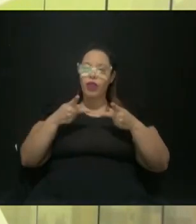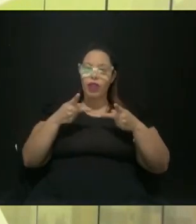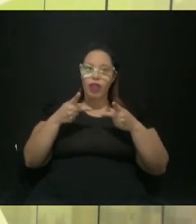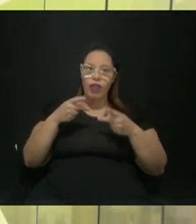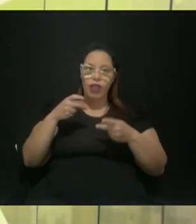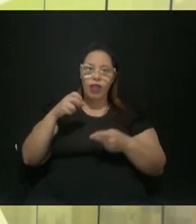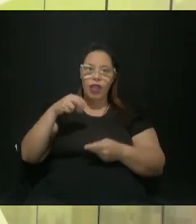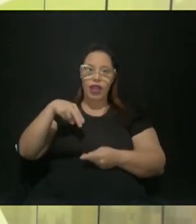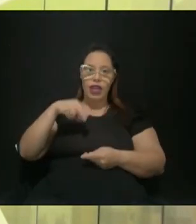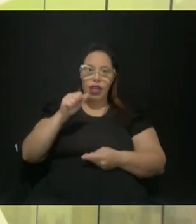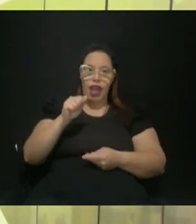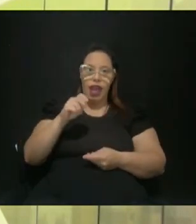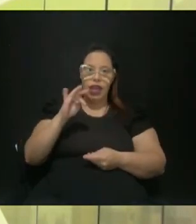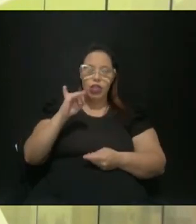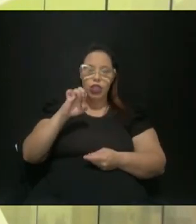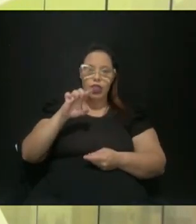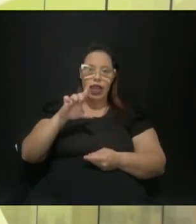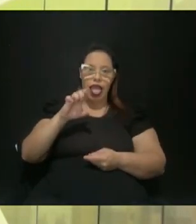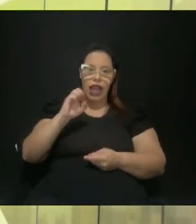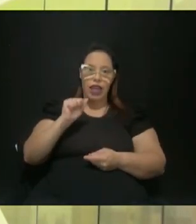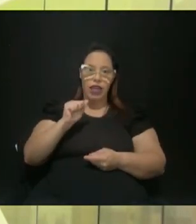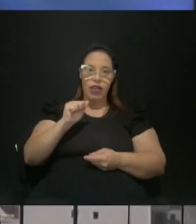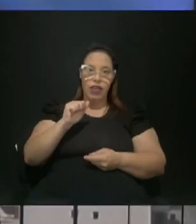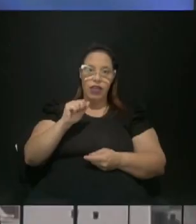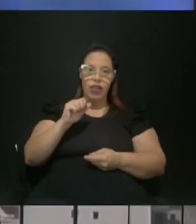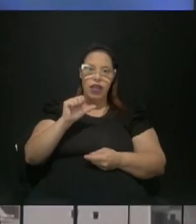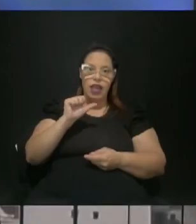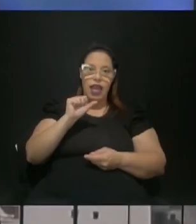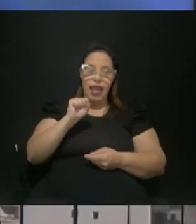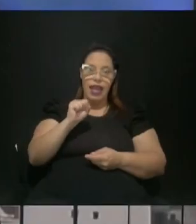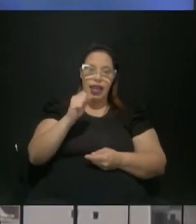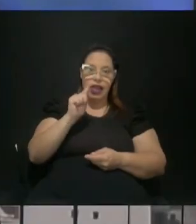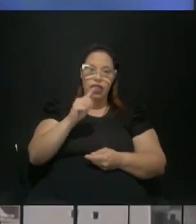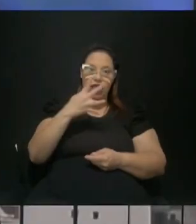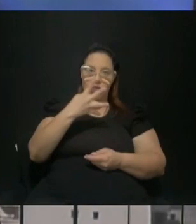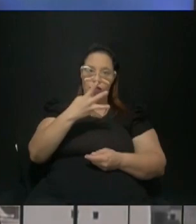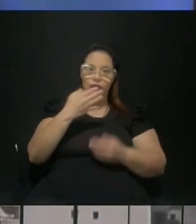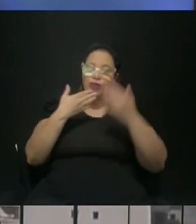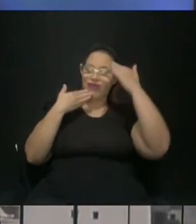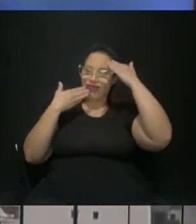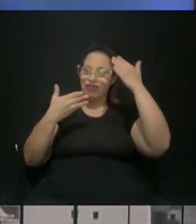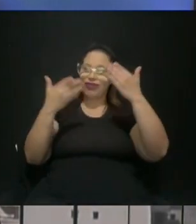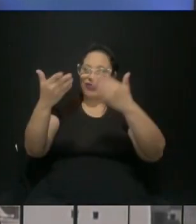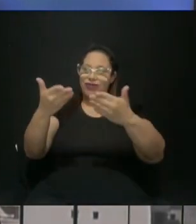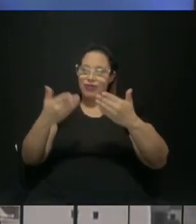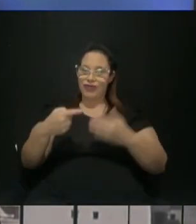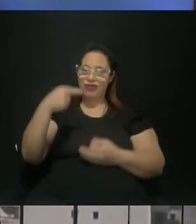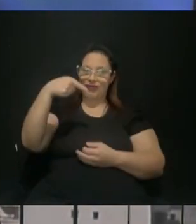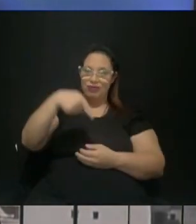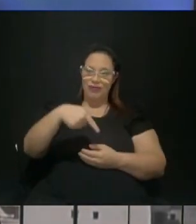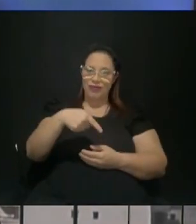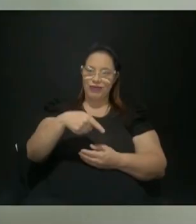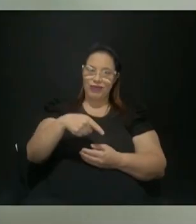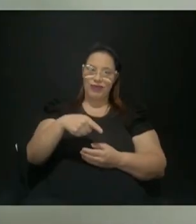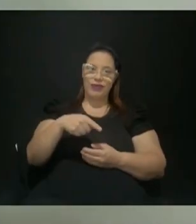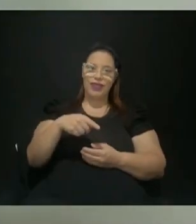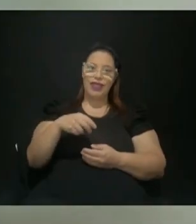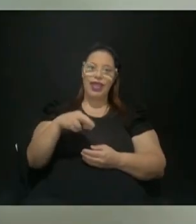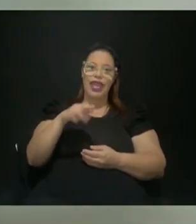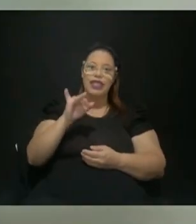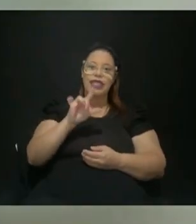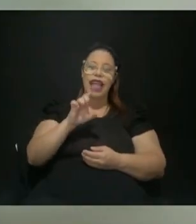que é consultora da SG4. Muito obrigada pela sua participação aqui com a gente, Natiela.